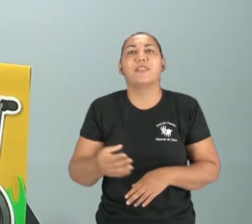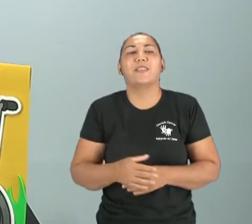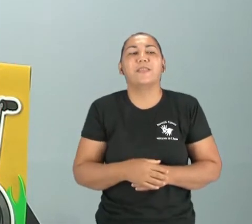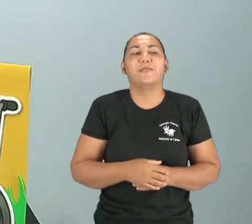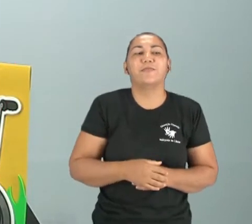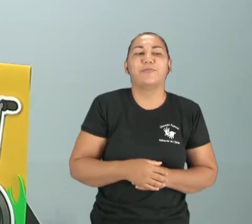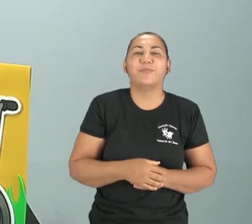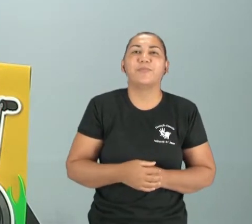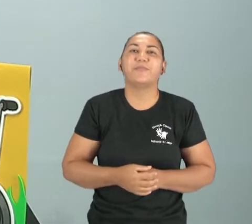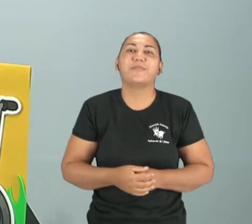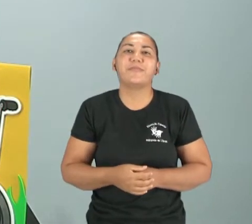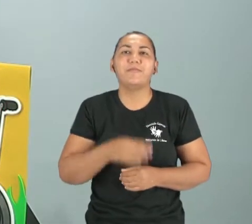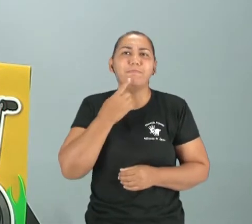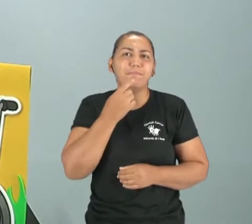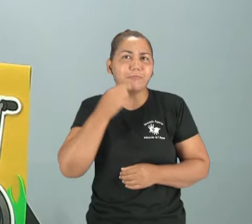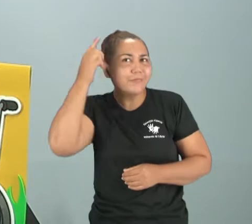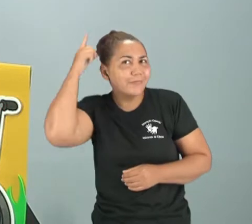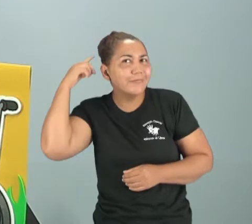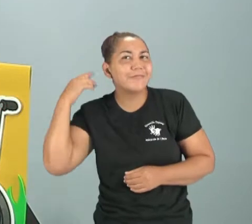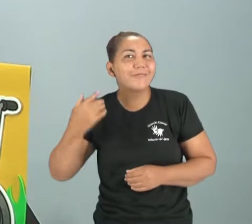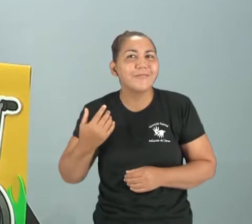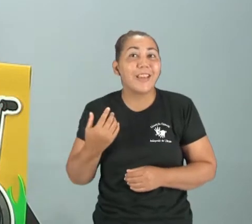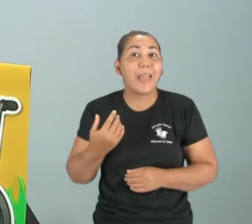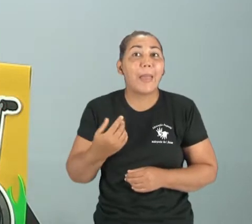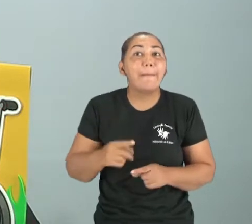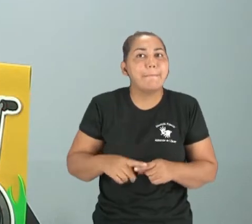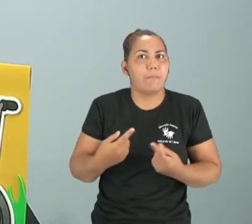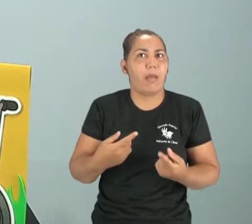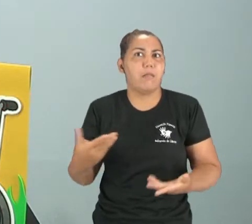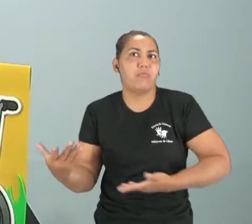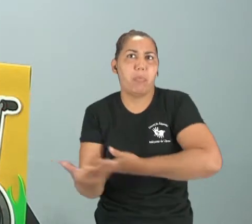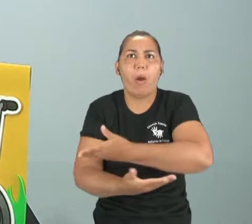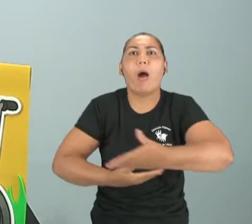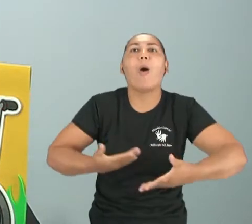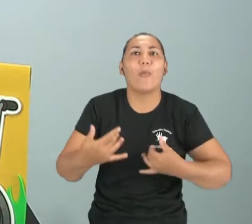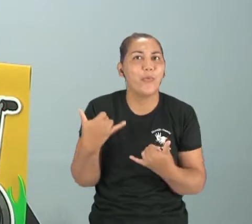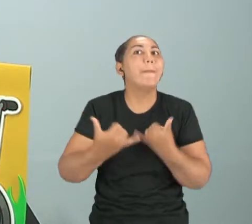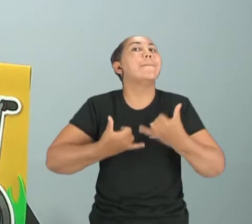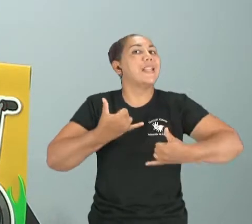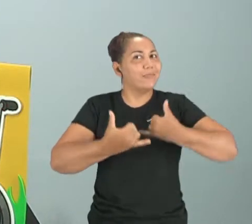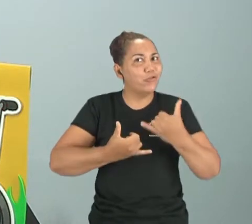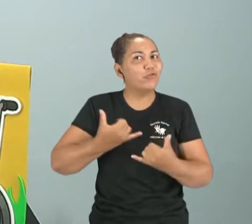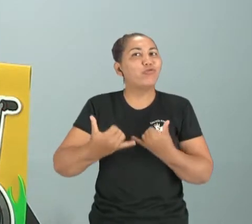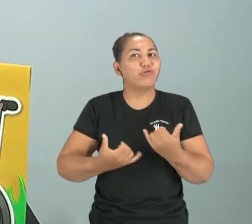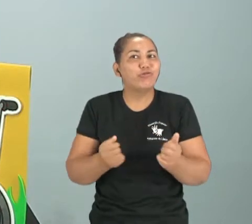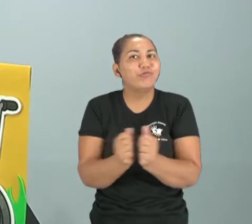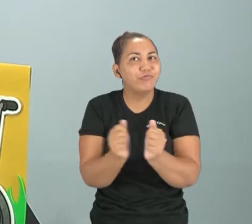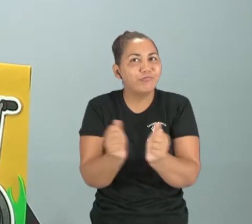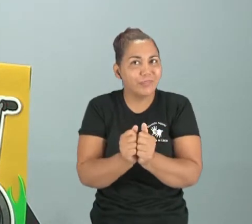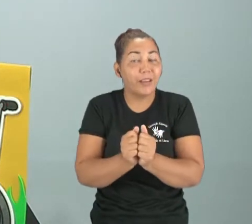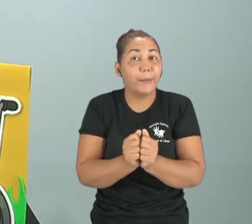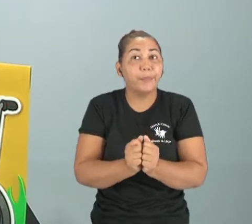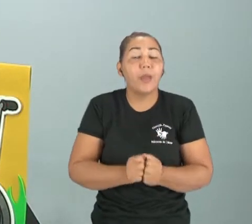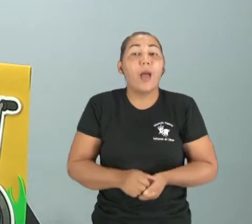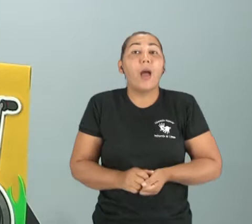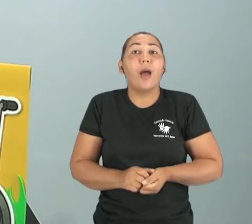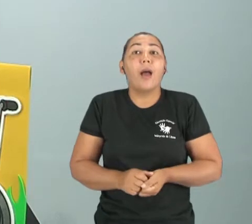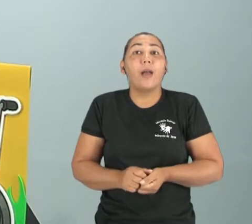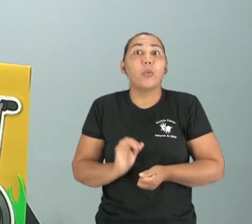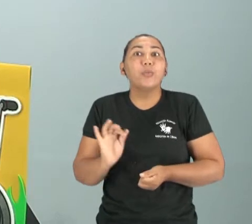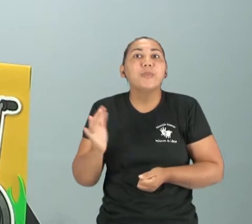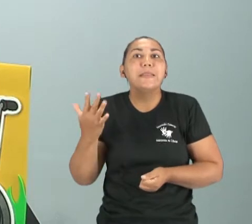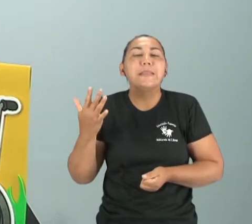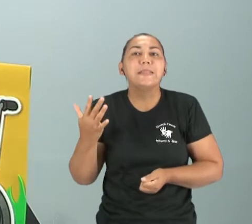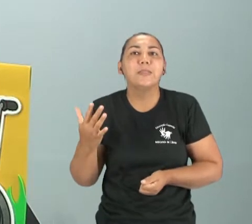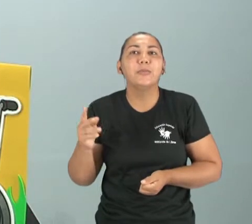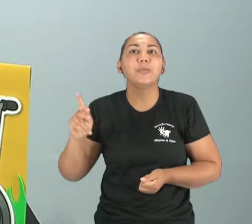brincam. E certo dia, o Kaká foi para outro bairro. Onde ele vive, todo mundo